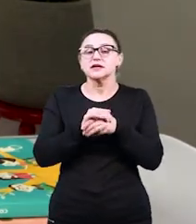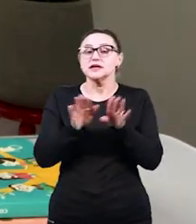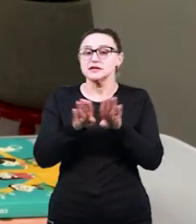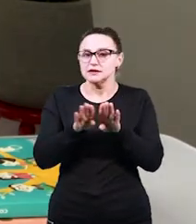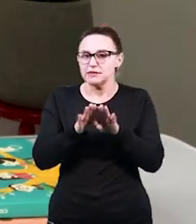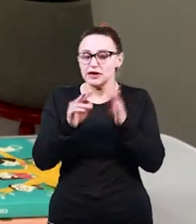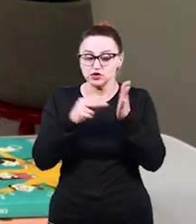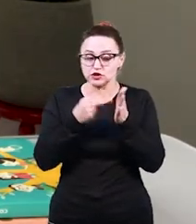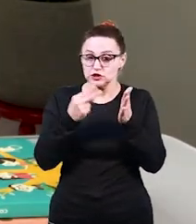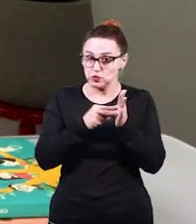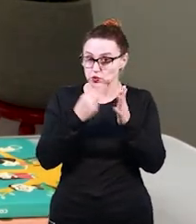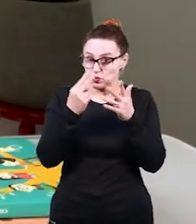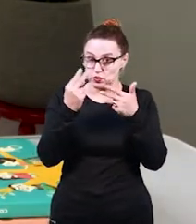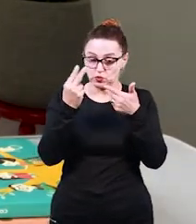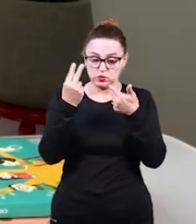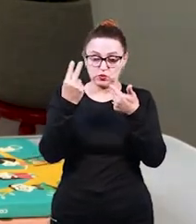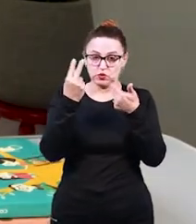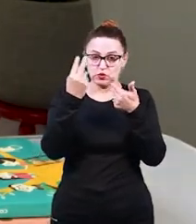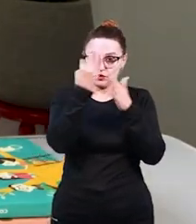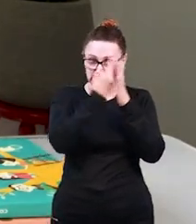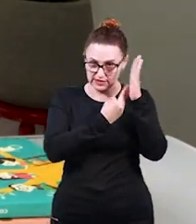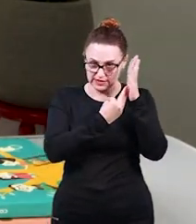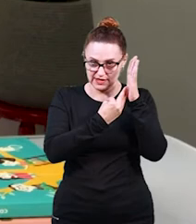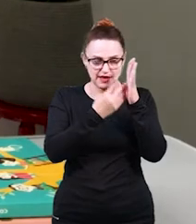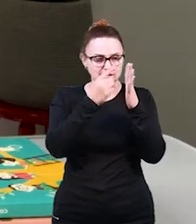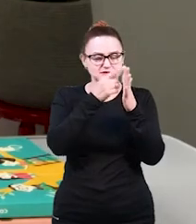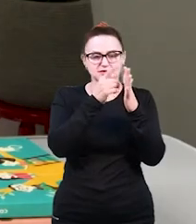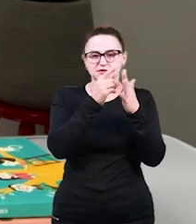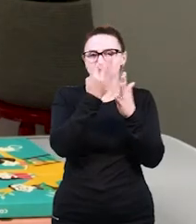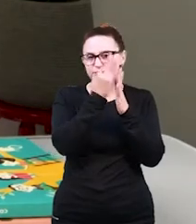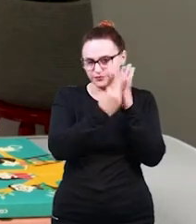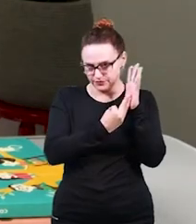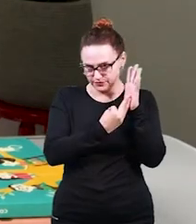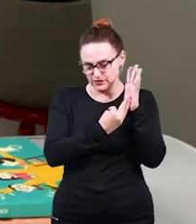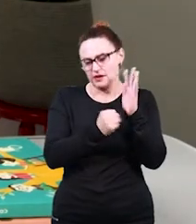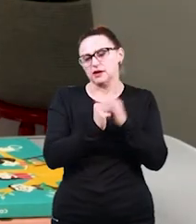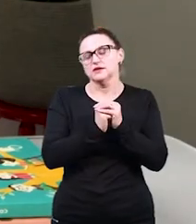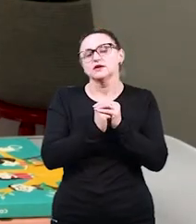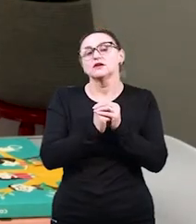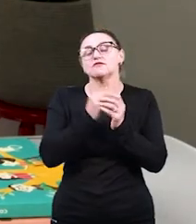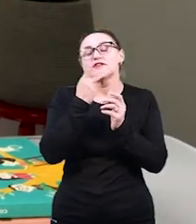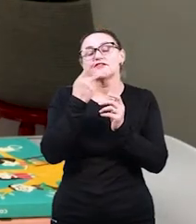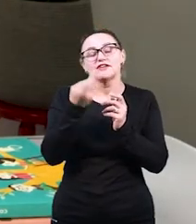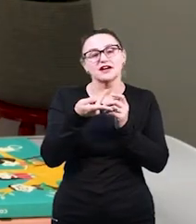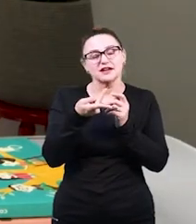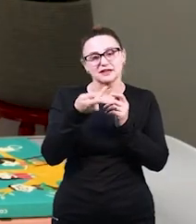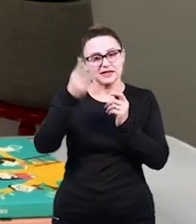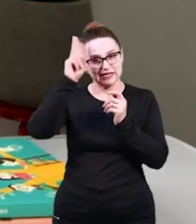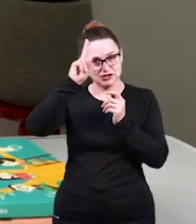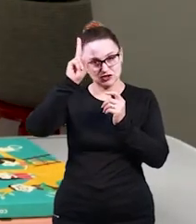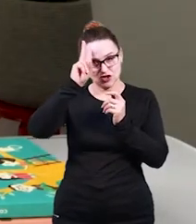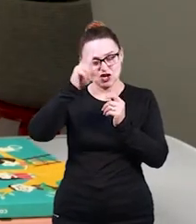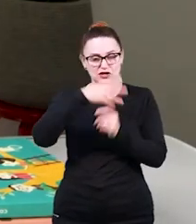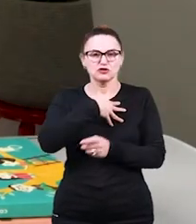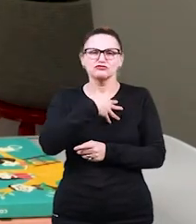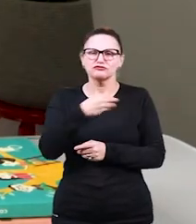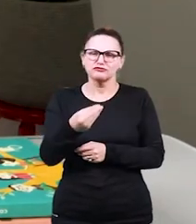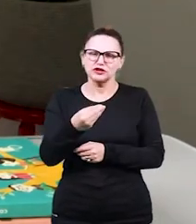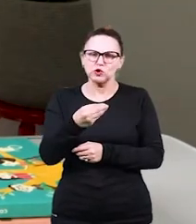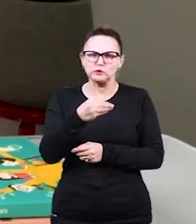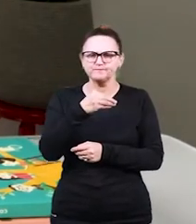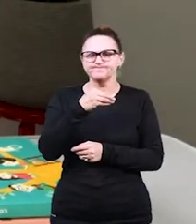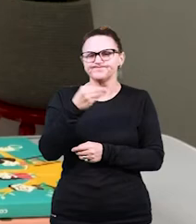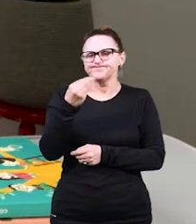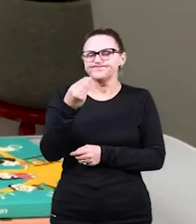o segundo texto, e aí vai fazer o contraponto com essa primeira história, vai contar a história de um filho ingrato